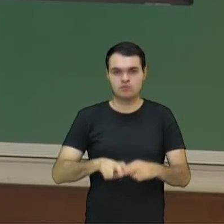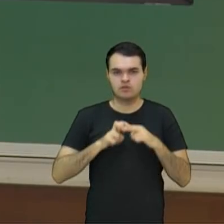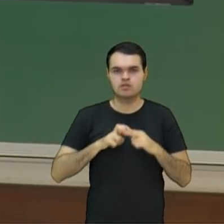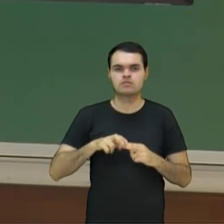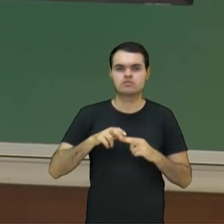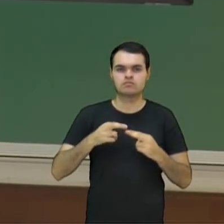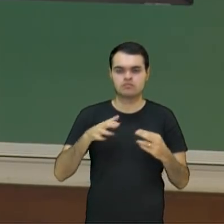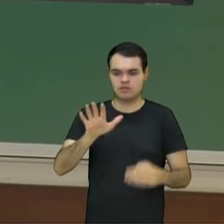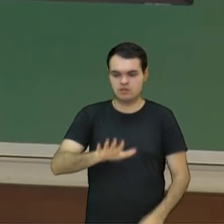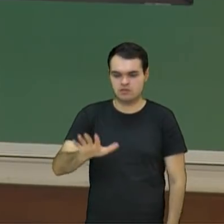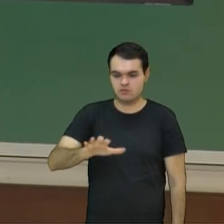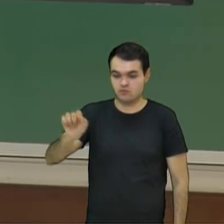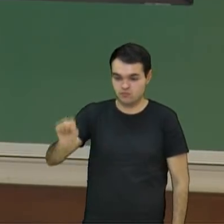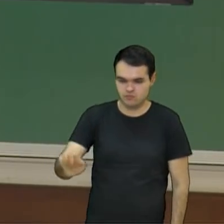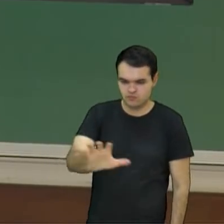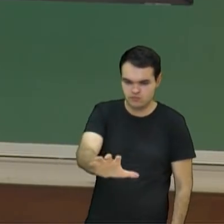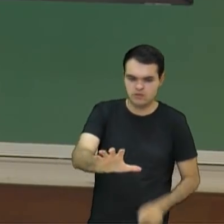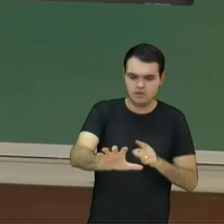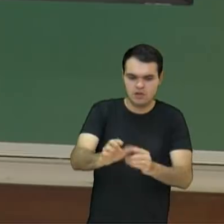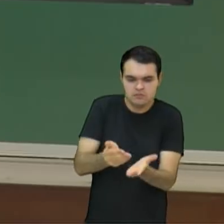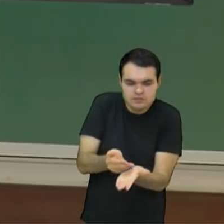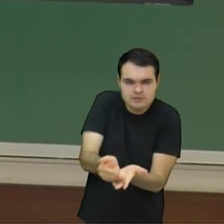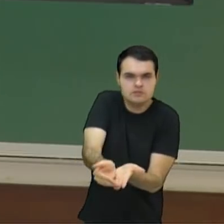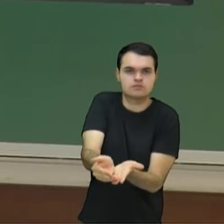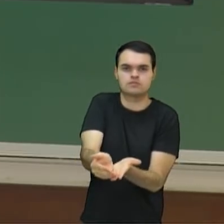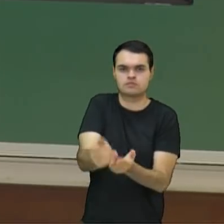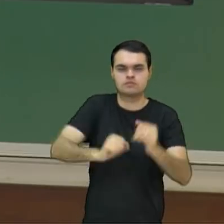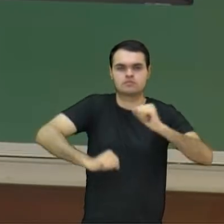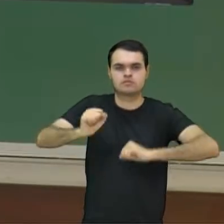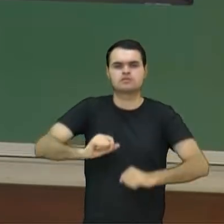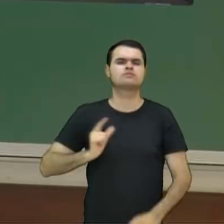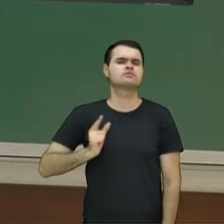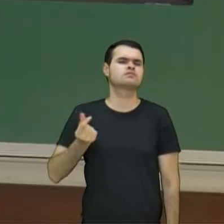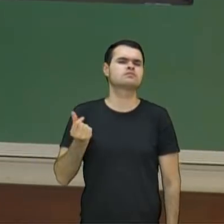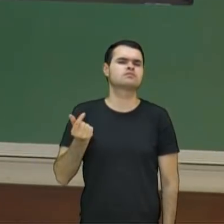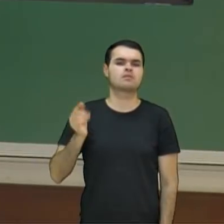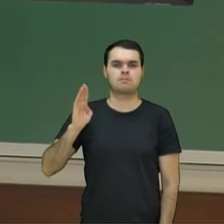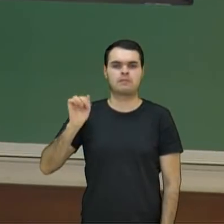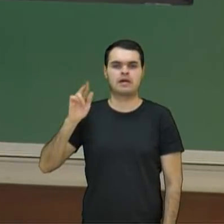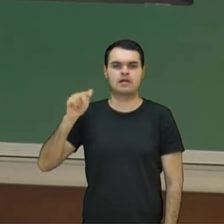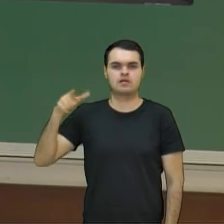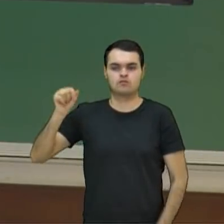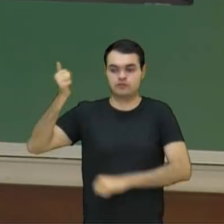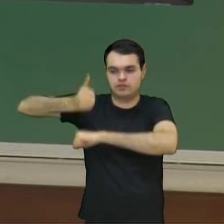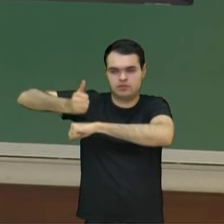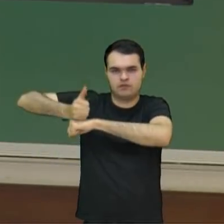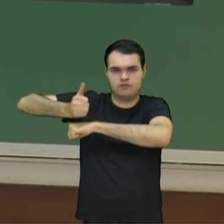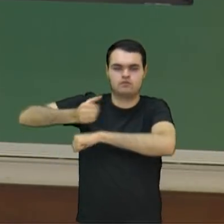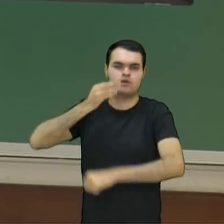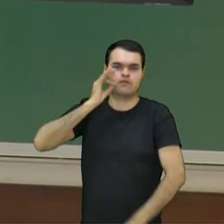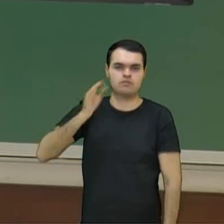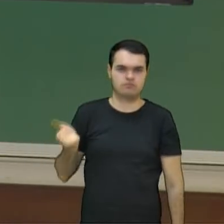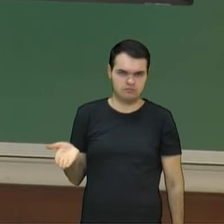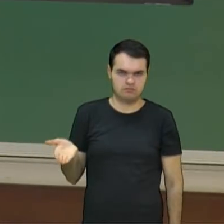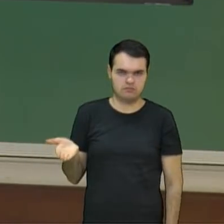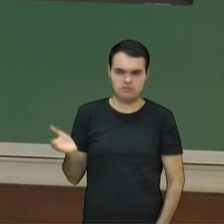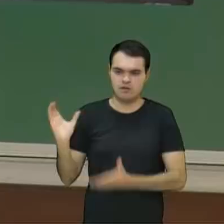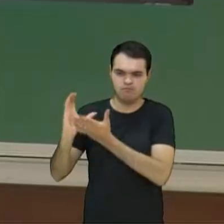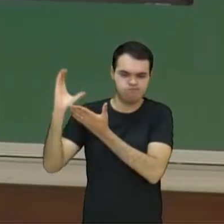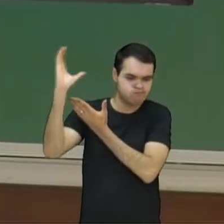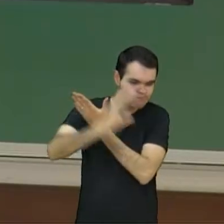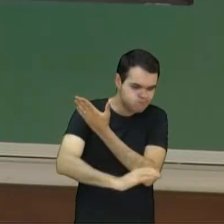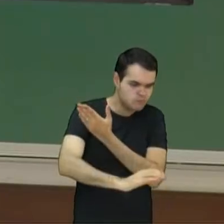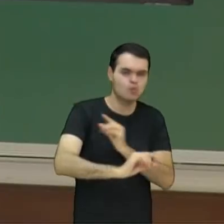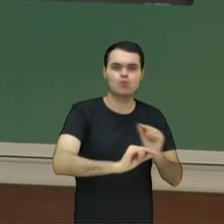é responsável ali pelo início da industrialização. Quem tinha o dinheiro? Os barões do café. E aí eles investiram esse dinheiro em quê?